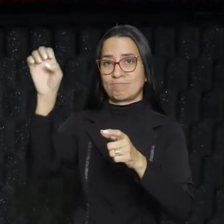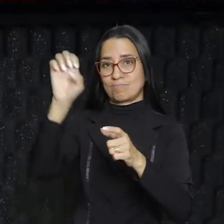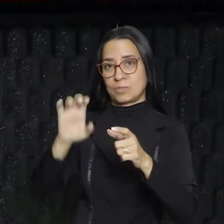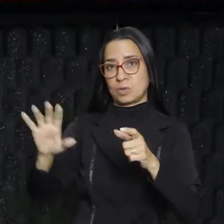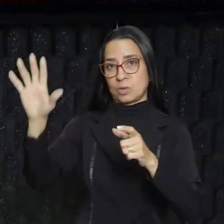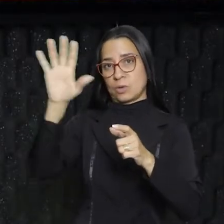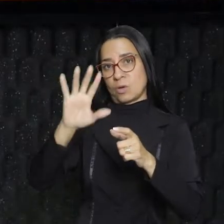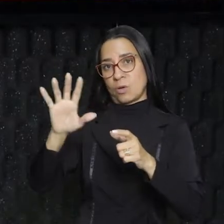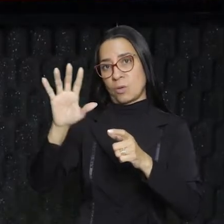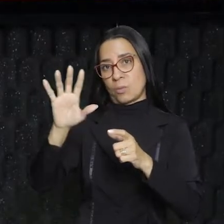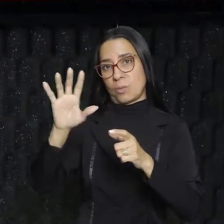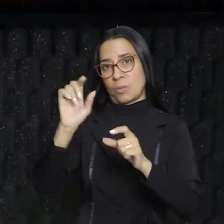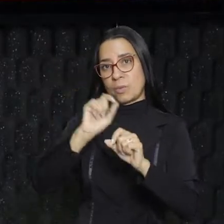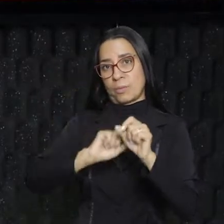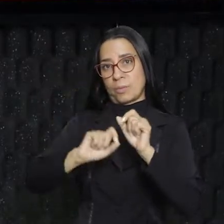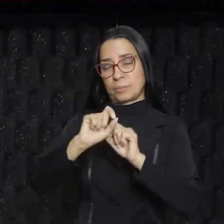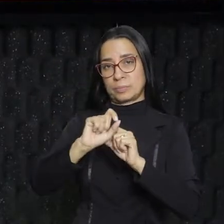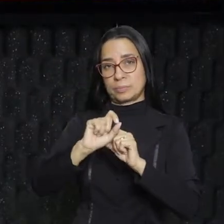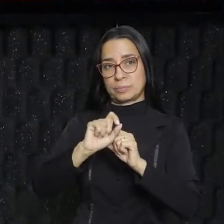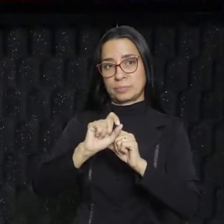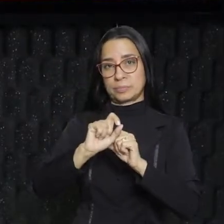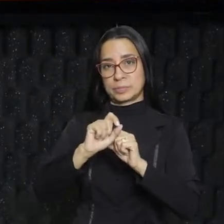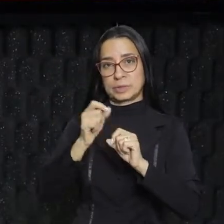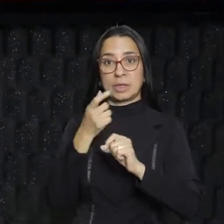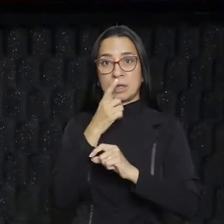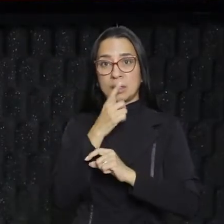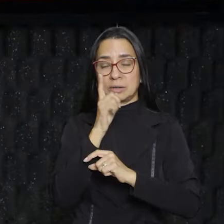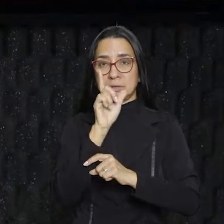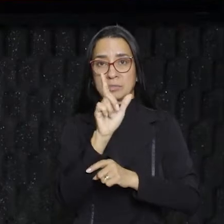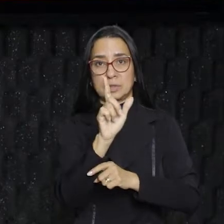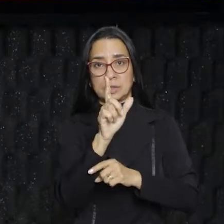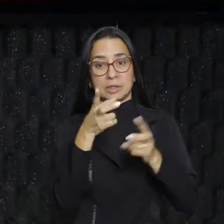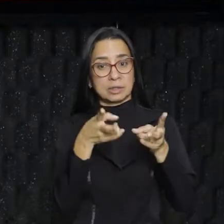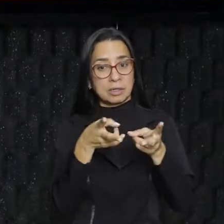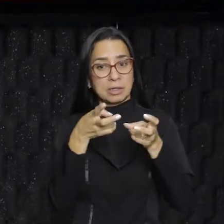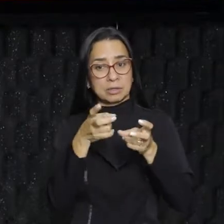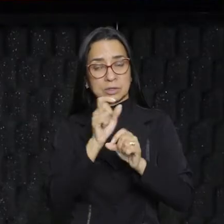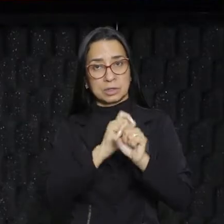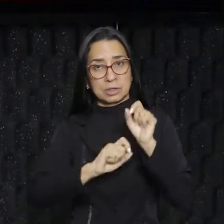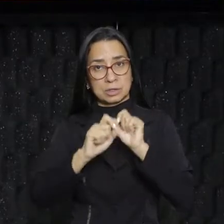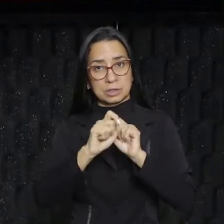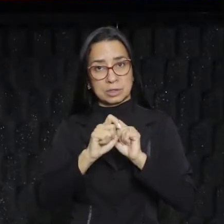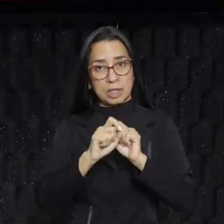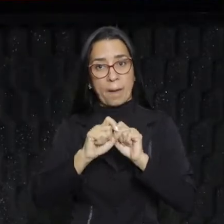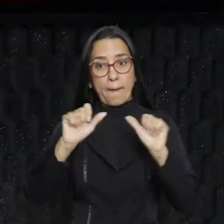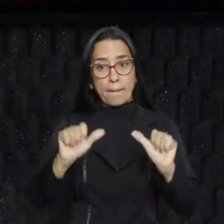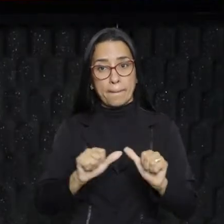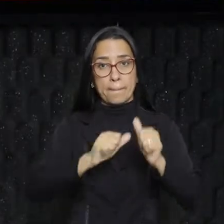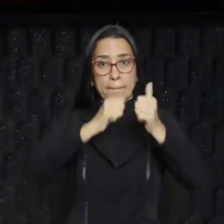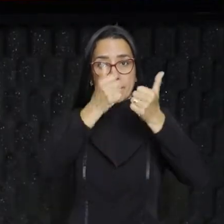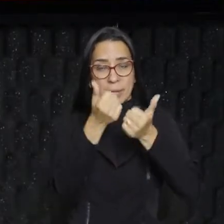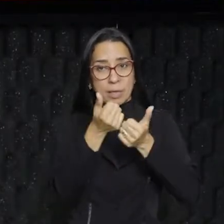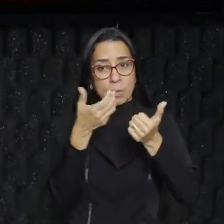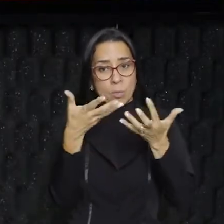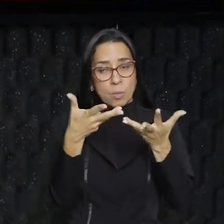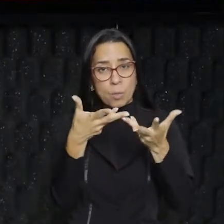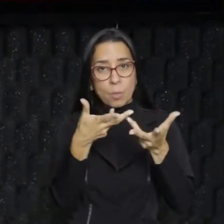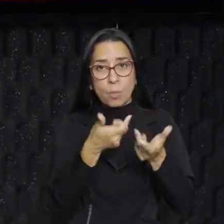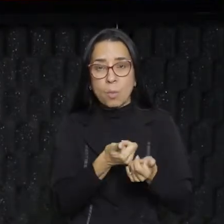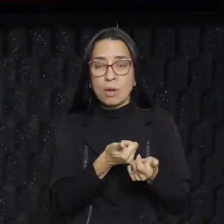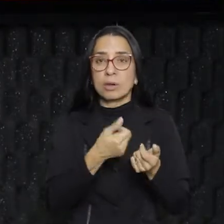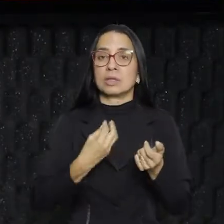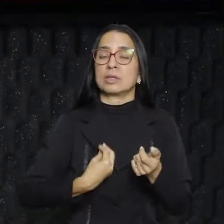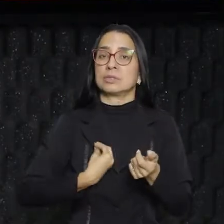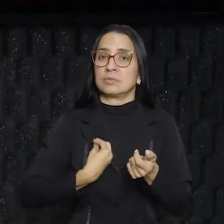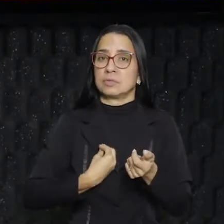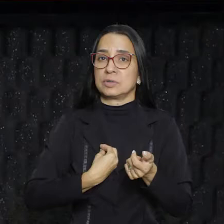elas buscando passar as vantagens adquiridas a partir do estudo, ou seja, melhor condição de vida, elas acabam tendo um